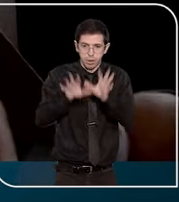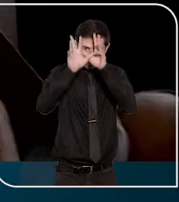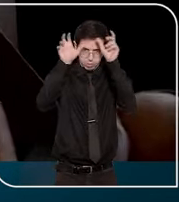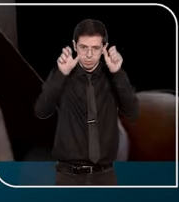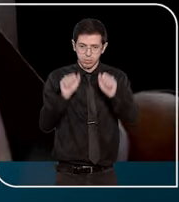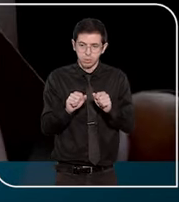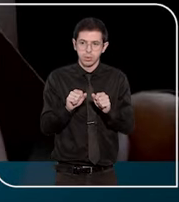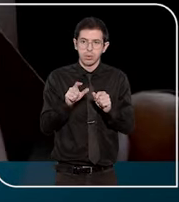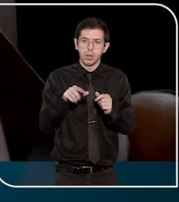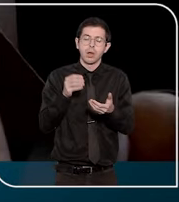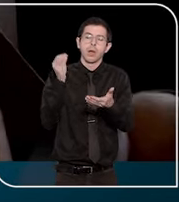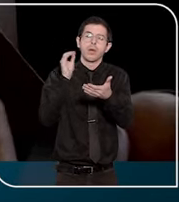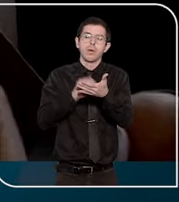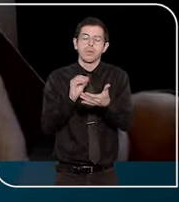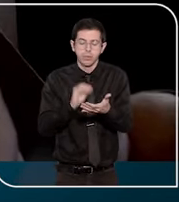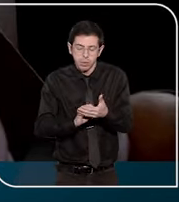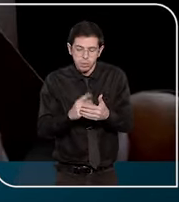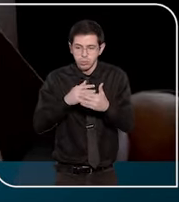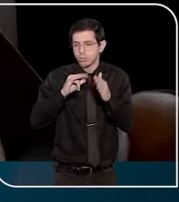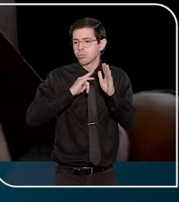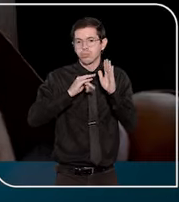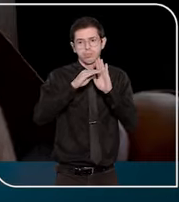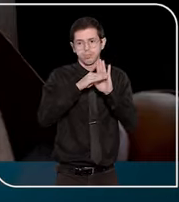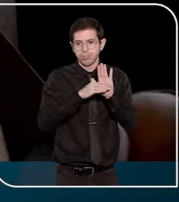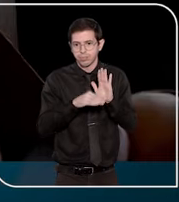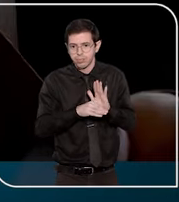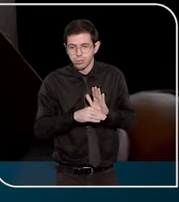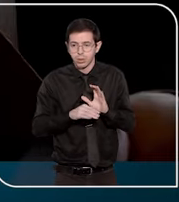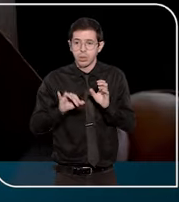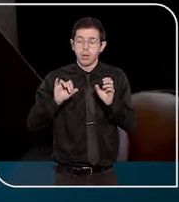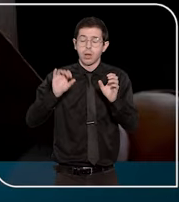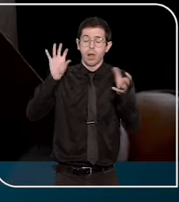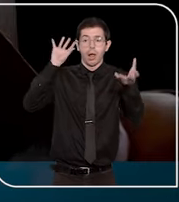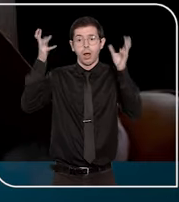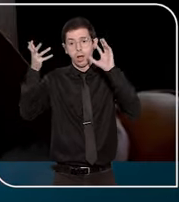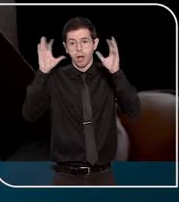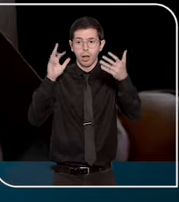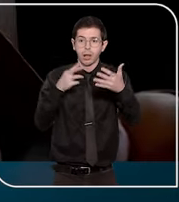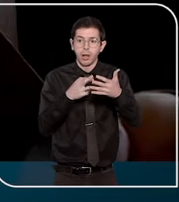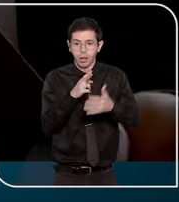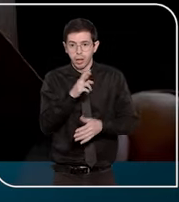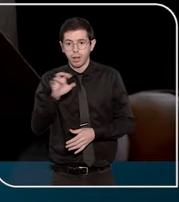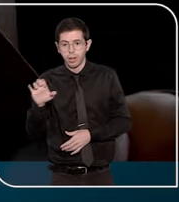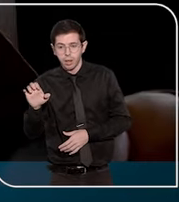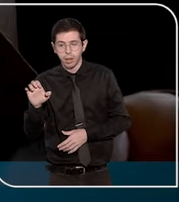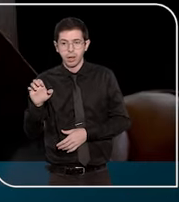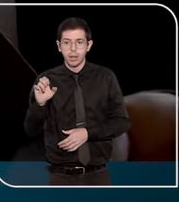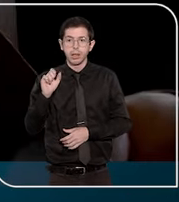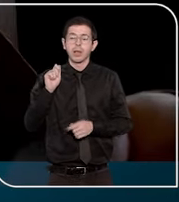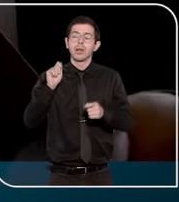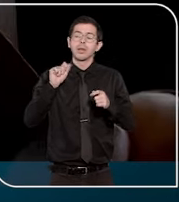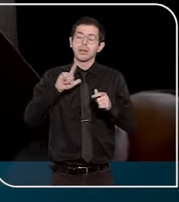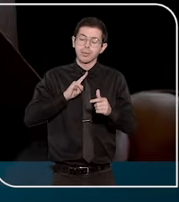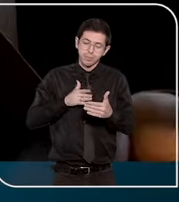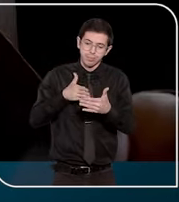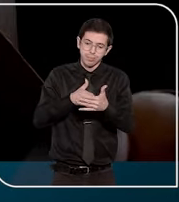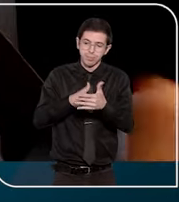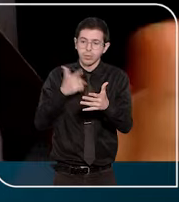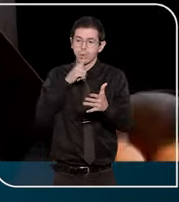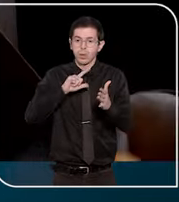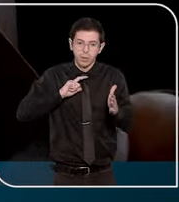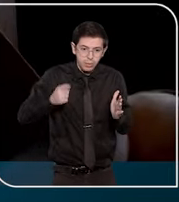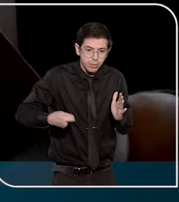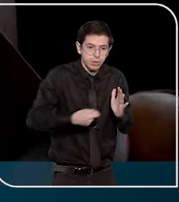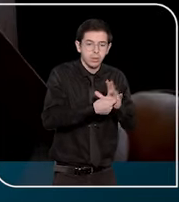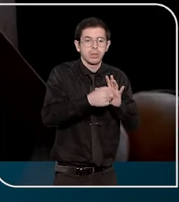a falta de supressão de instância, a intempestividade do recurso extraordinário impedem a própria aplicação desse tema de repercussão geral